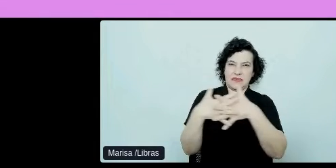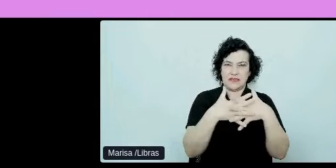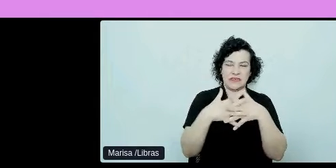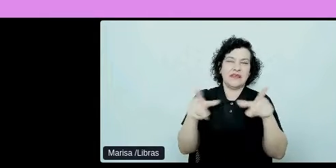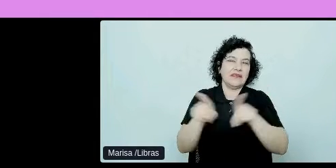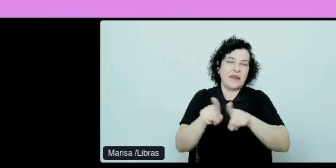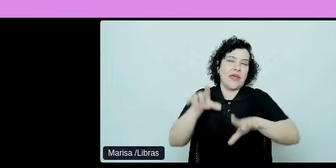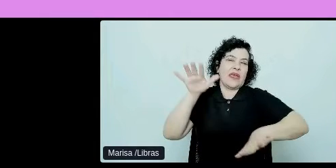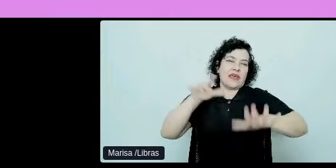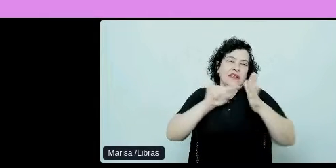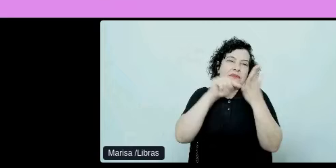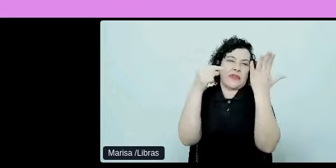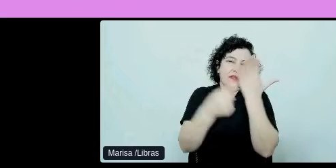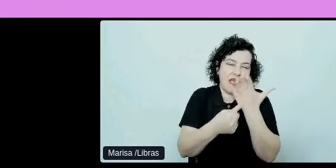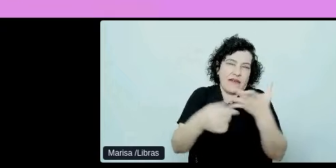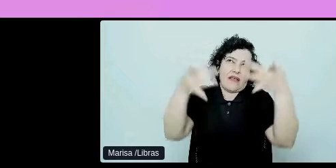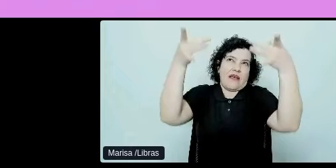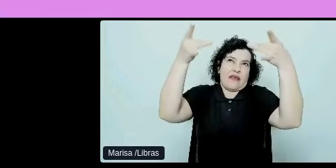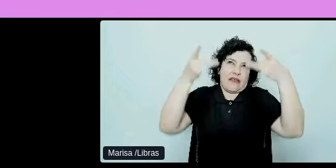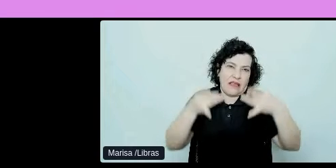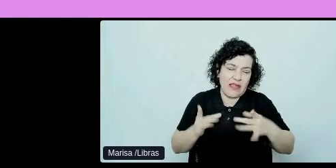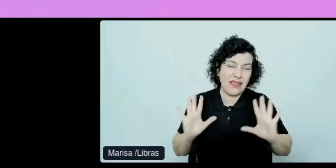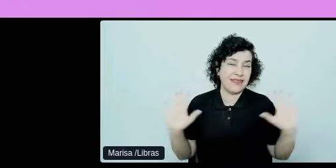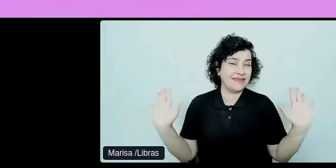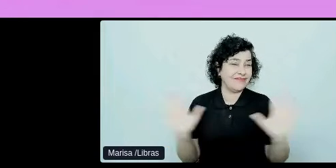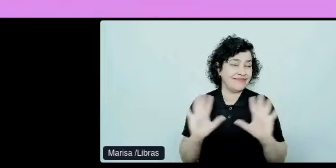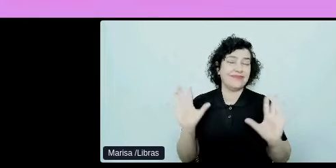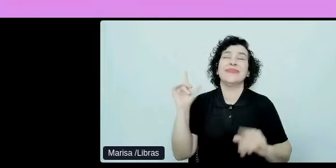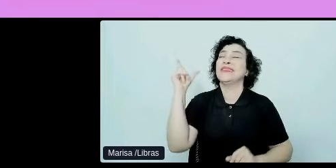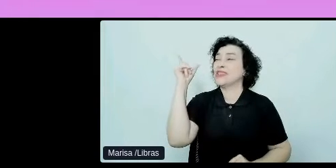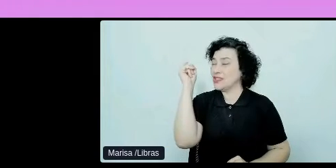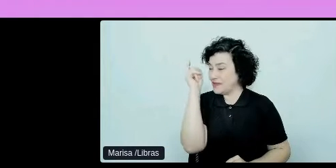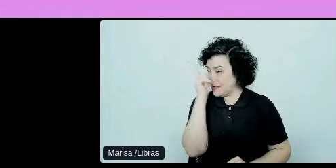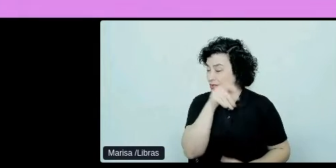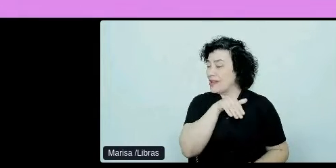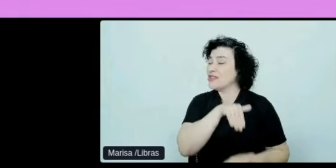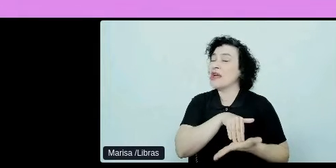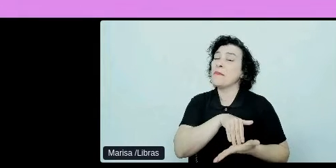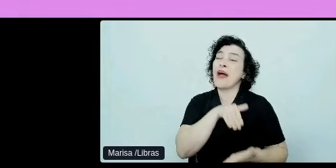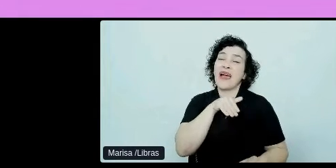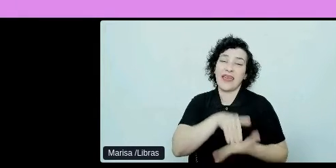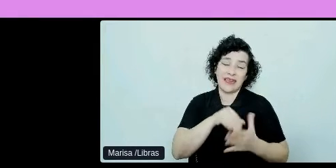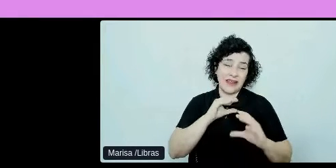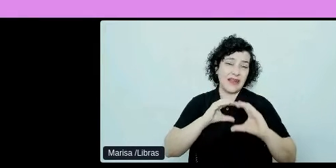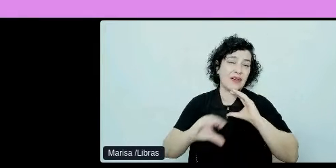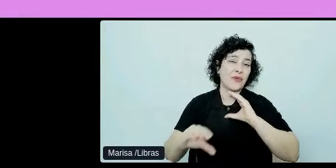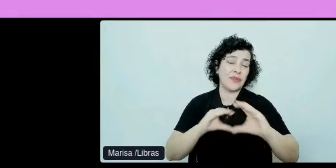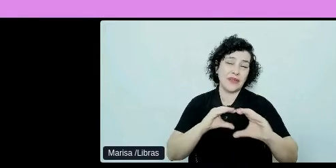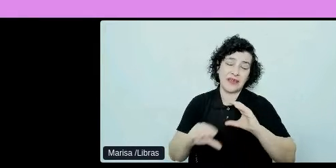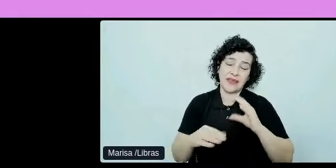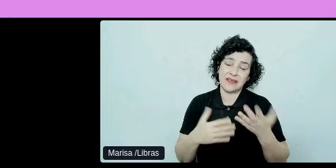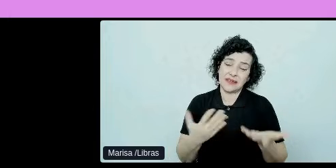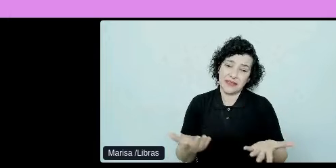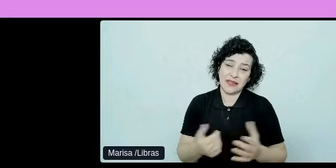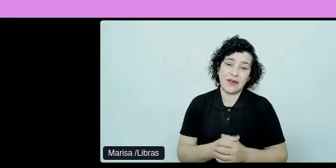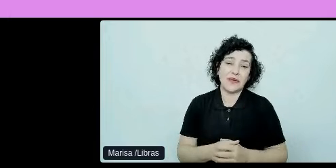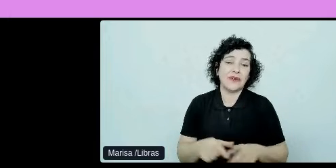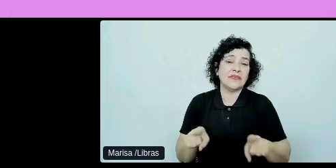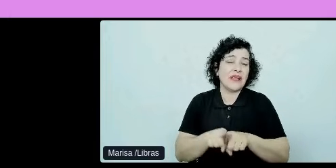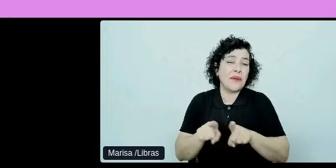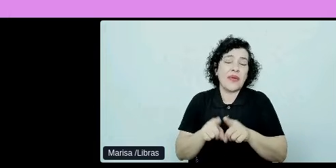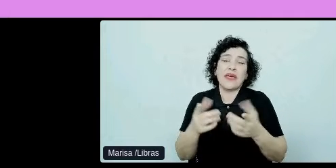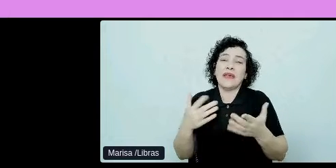entrelinhas, sabe, na fala, porque isso a gente vai ter dificuldade de compreender e vai facilitar muito a sua convivência, seja na vida acadêmica,